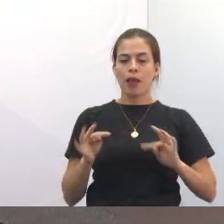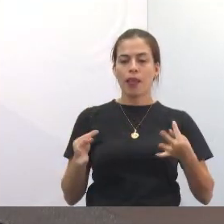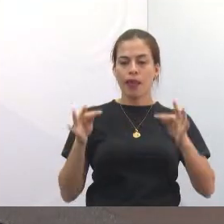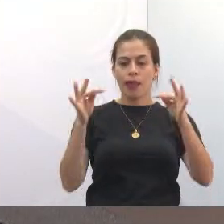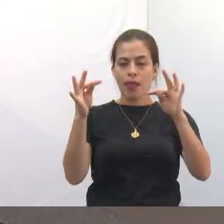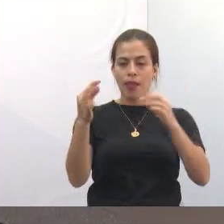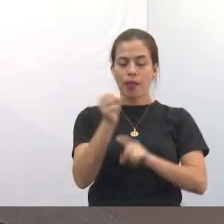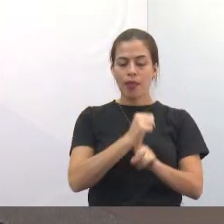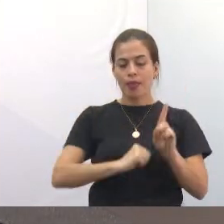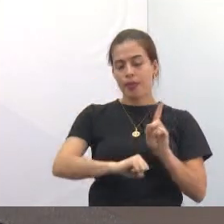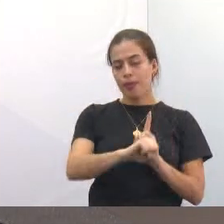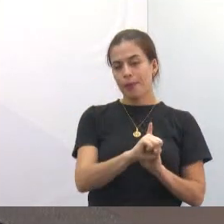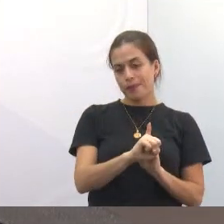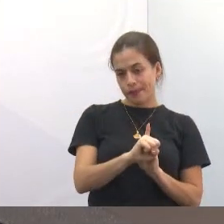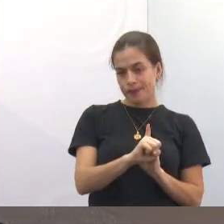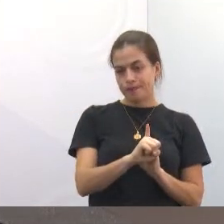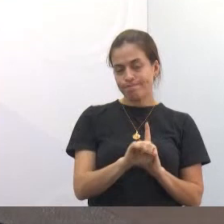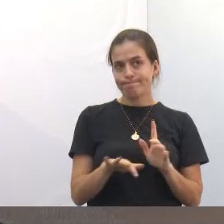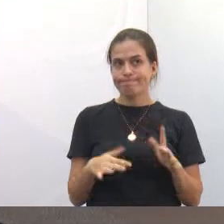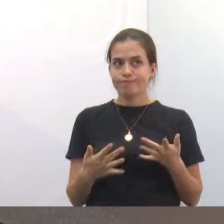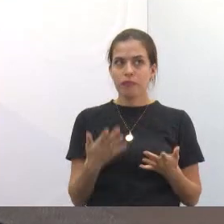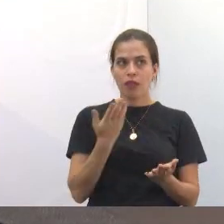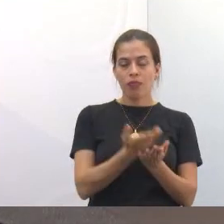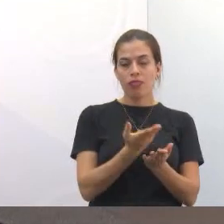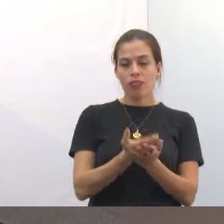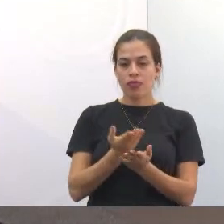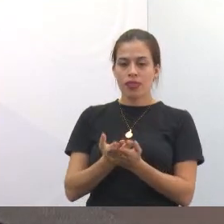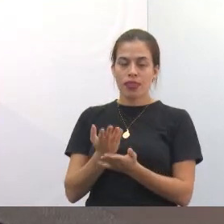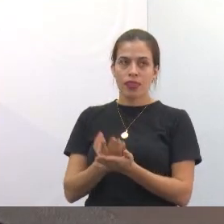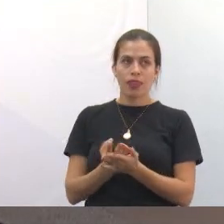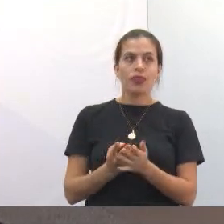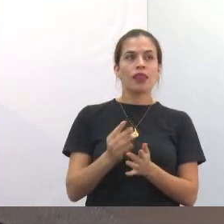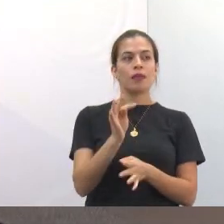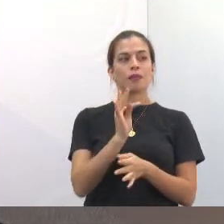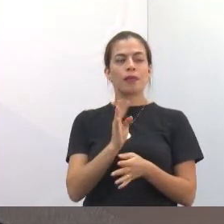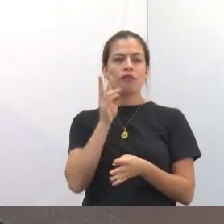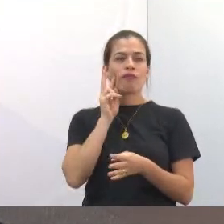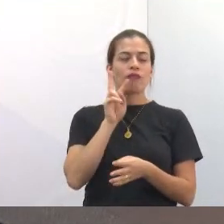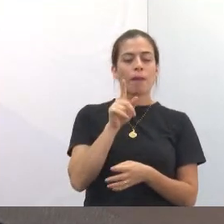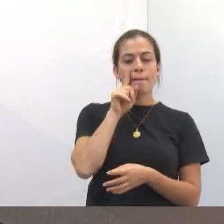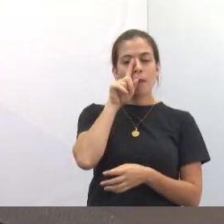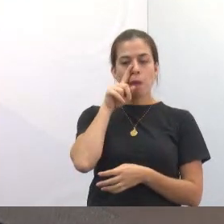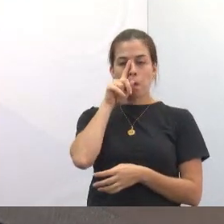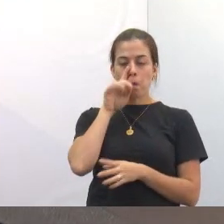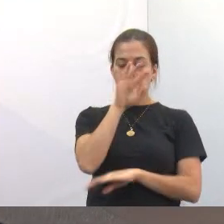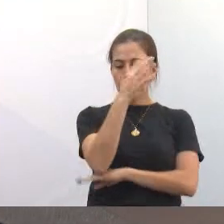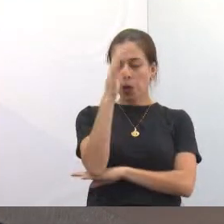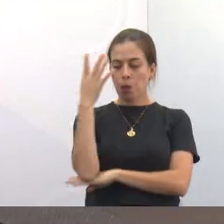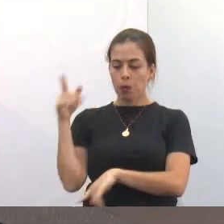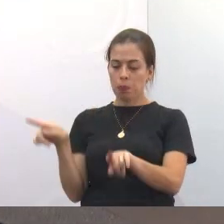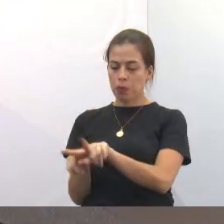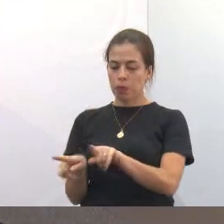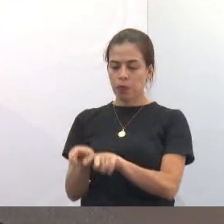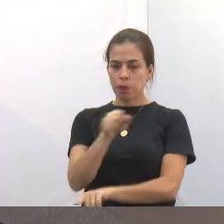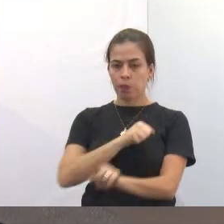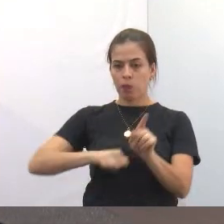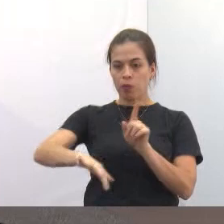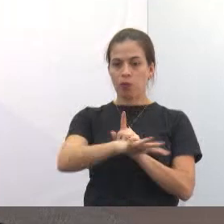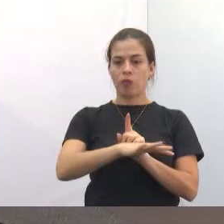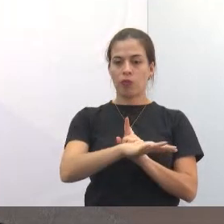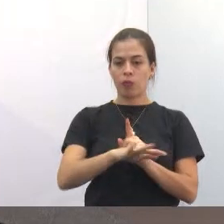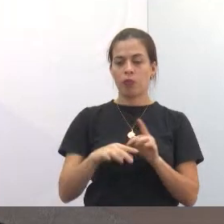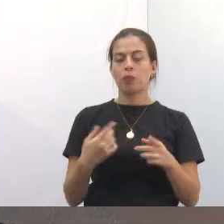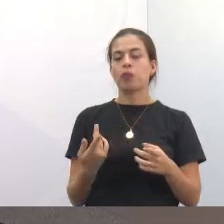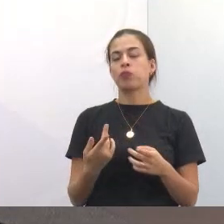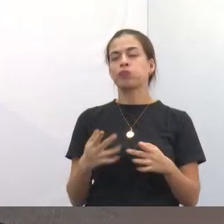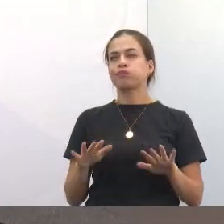e sociais, tais como estudos e topografia de risco ambientais e sociais, buscando